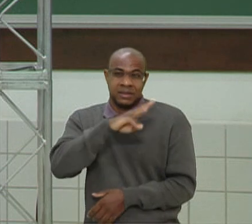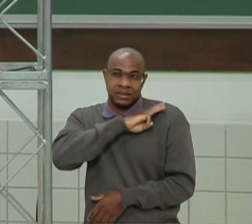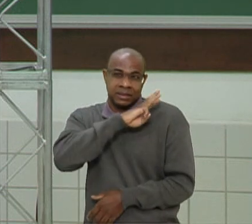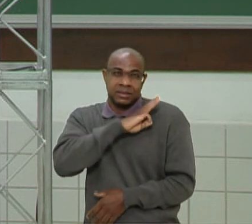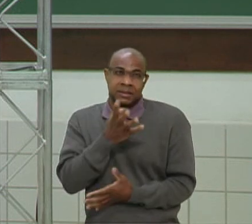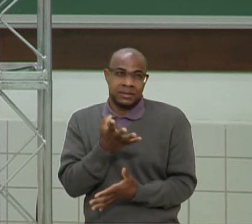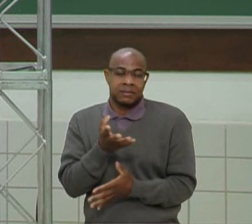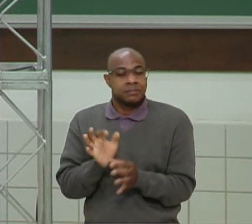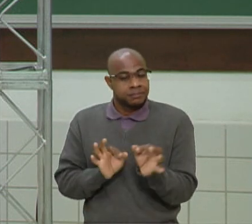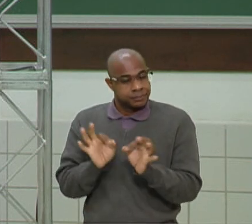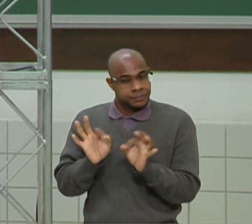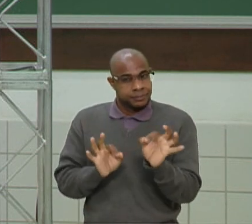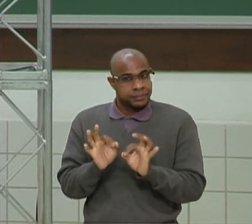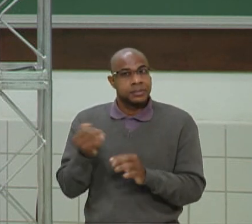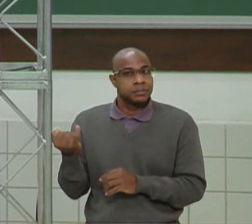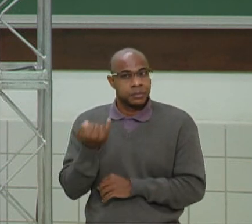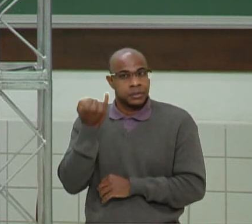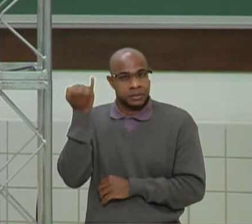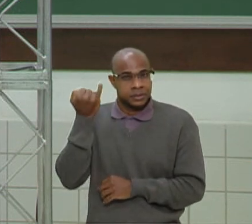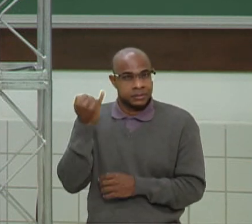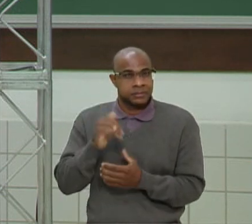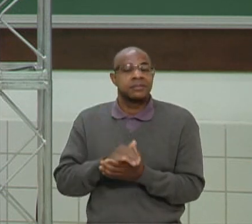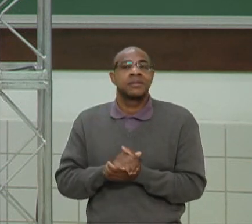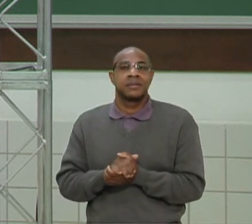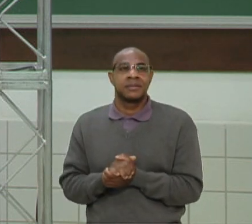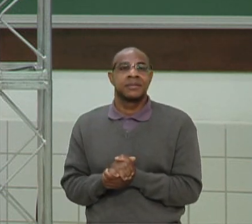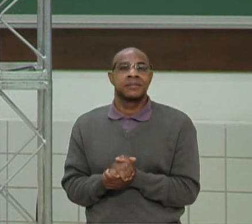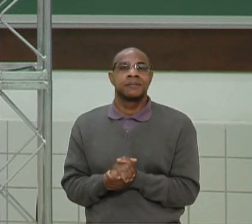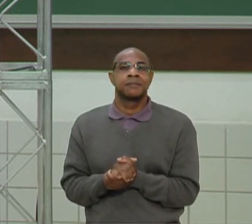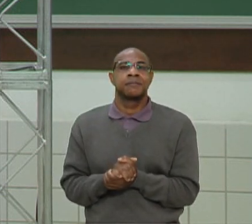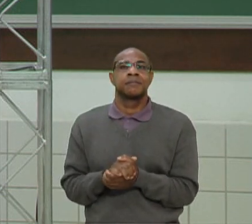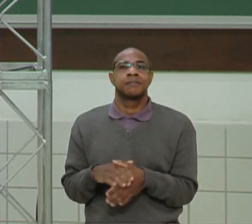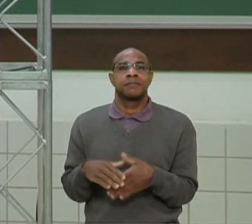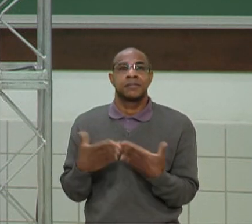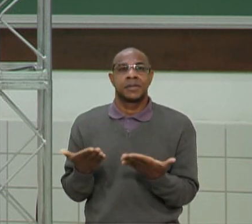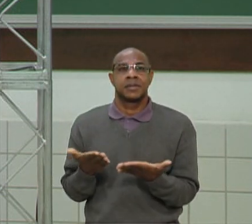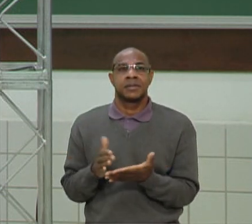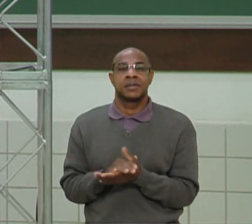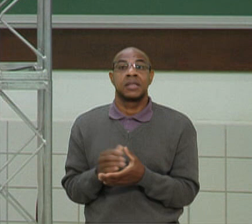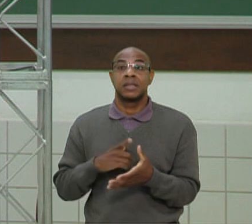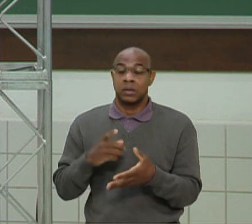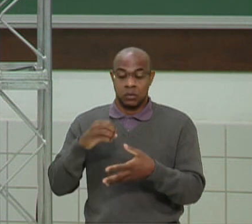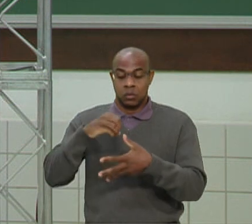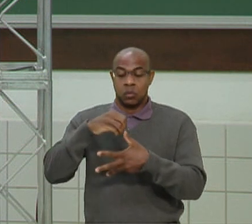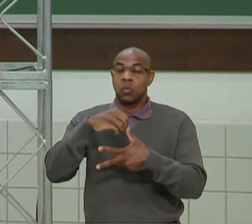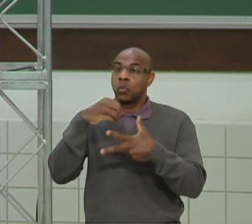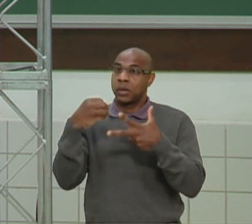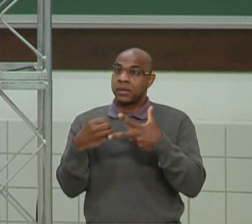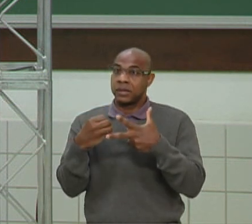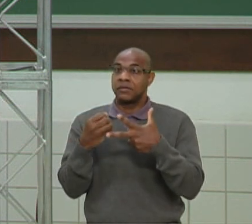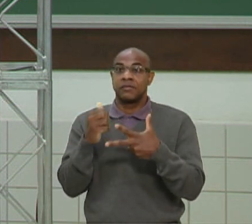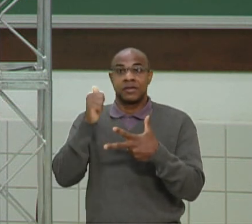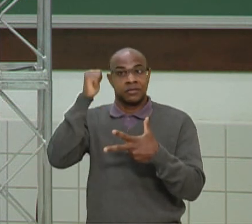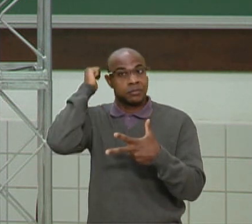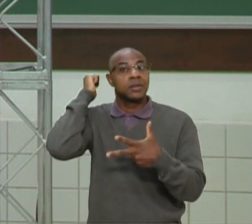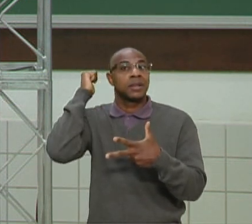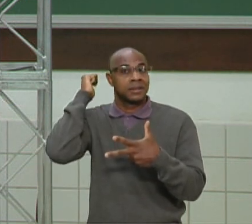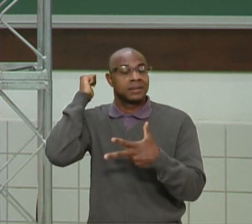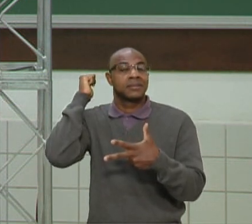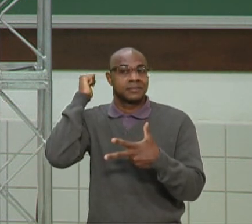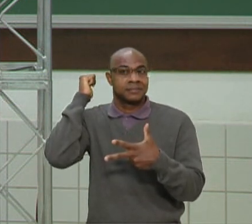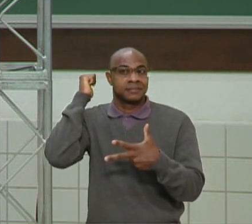aí perto das duas maiores provas da vida de vocês, né? Que é o Enem e o vestibular. E por incrível que pareça, gente,